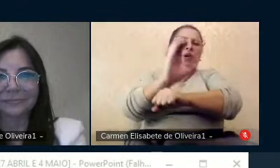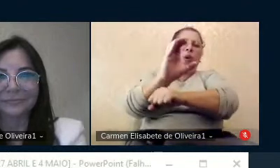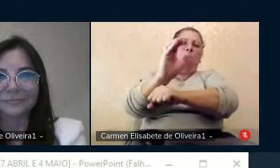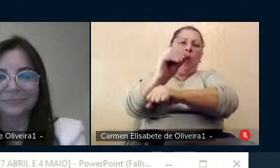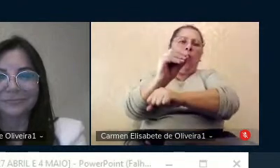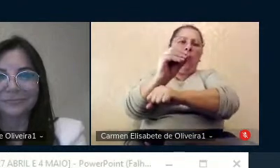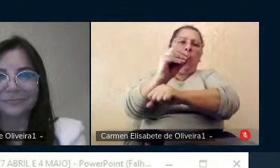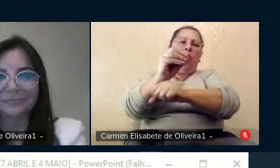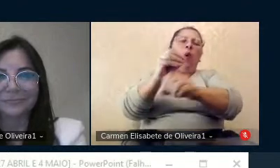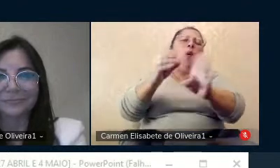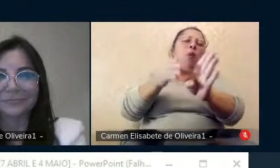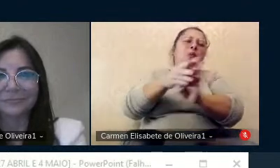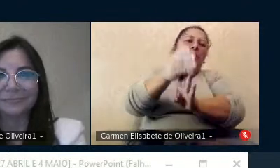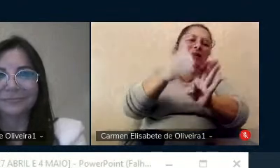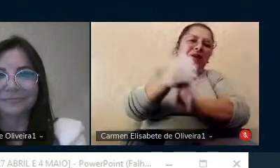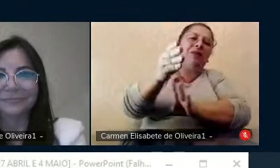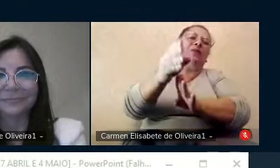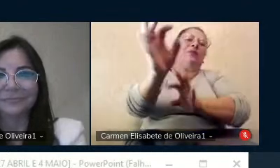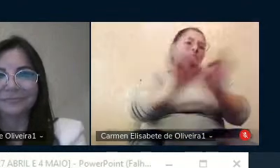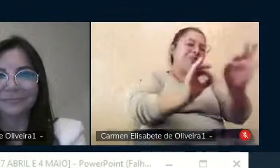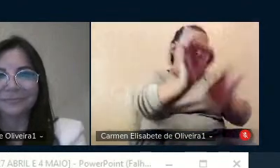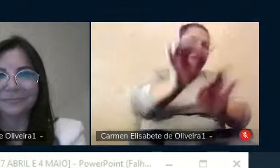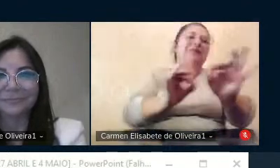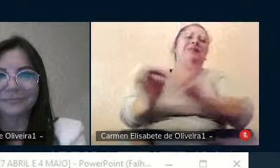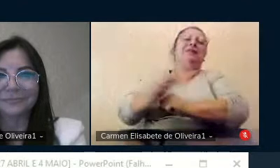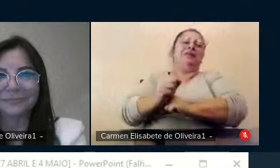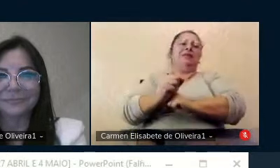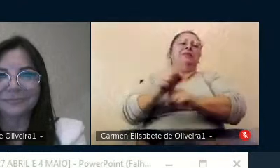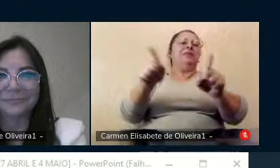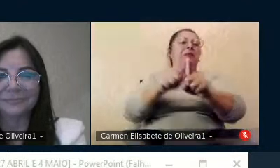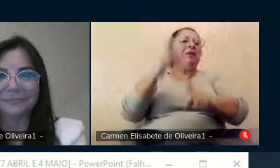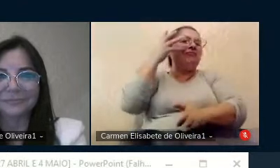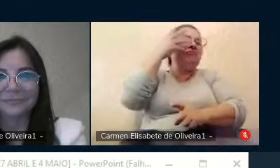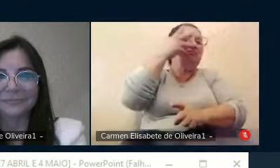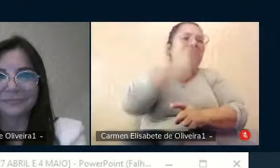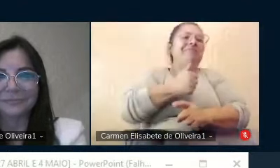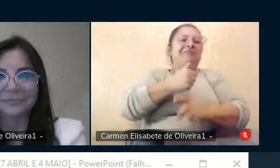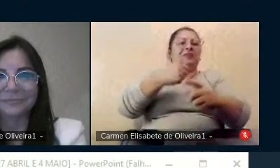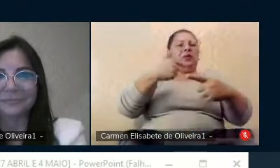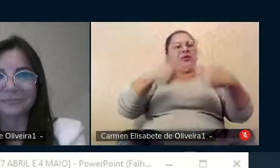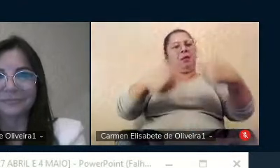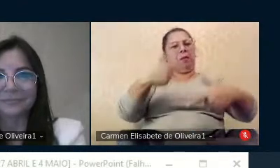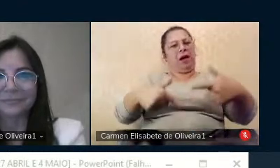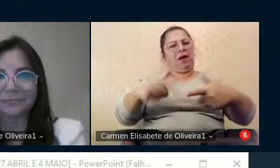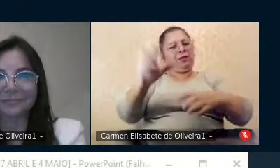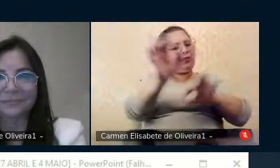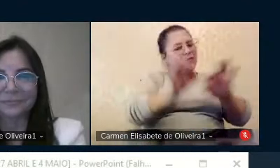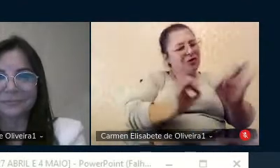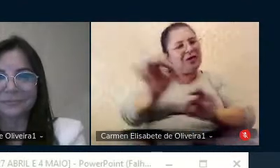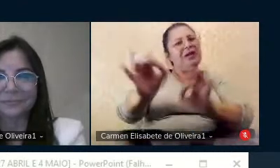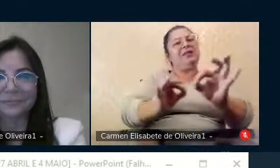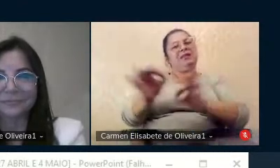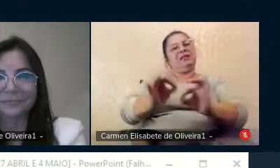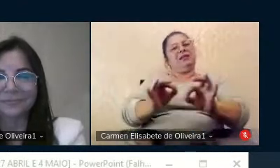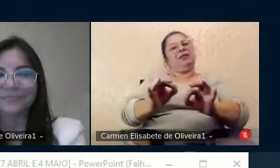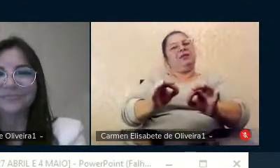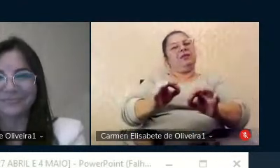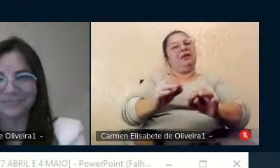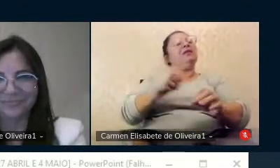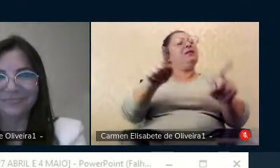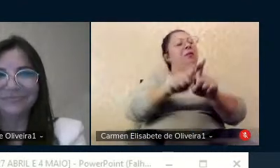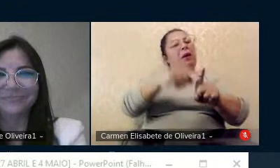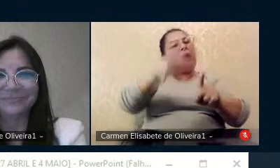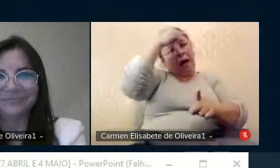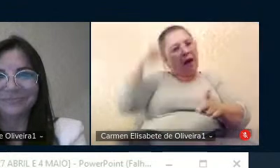tenho certeza que será belíssimo, assim como foi o primeiro trabalho que você fez no seu mestrado, Carminha.